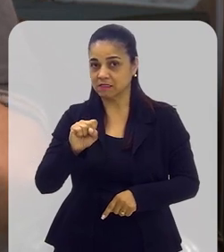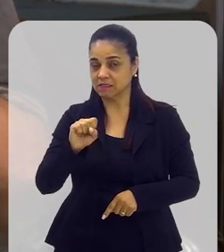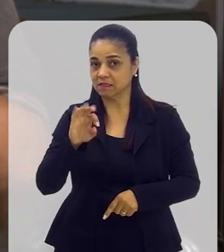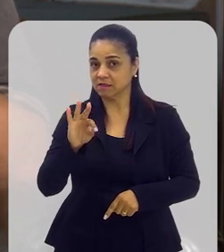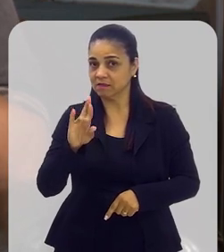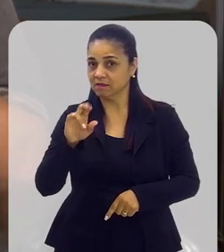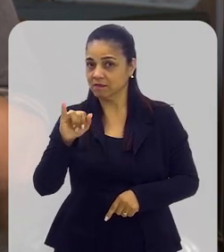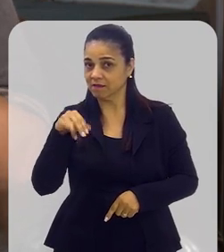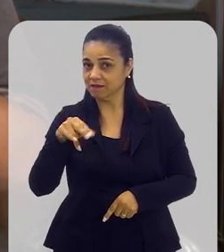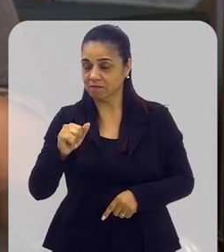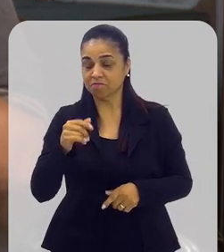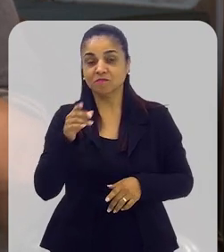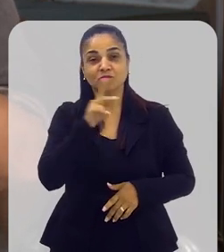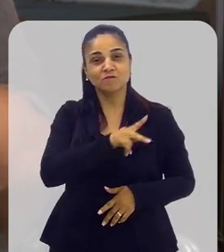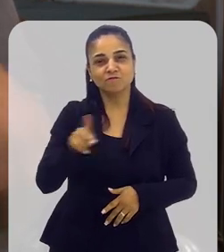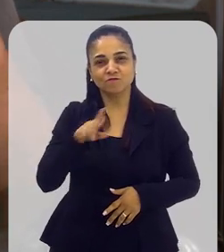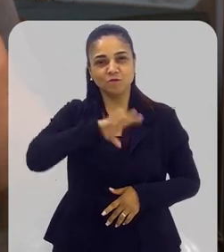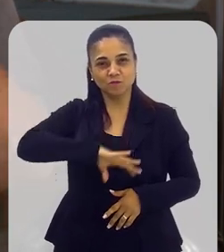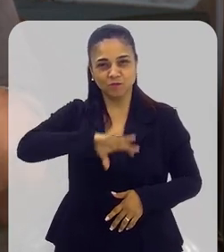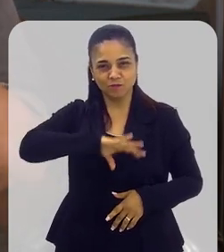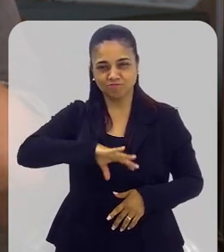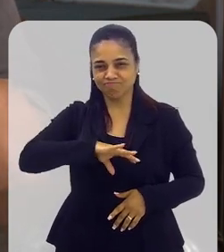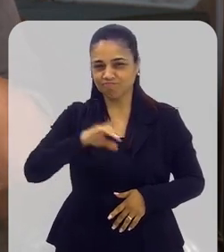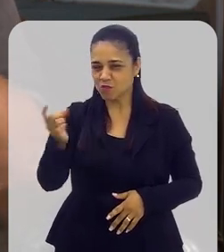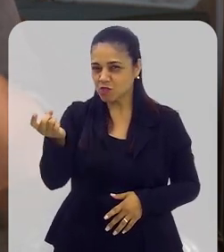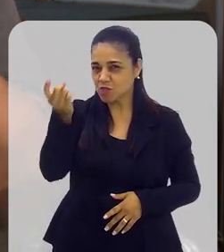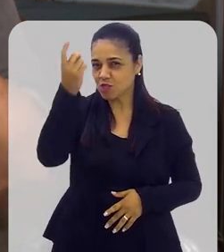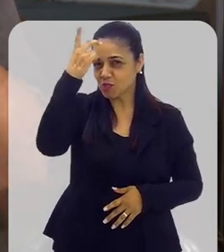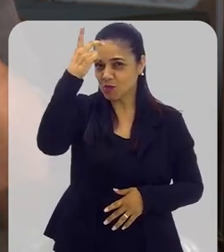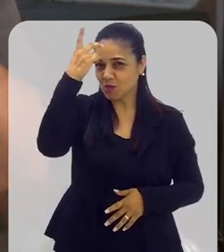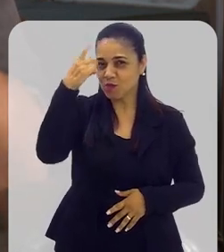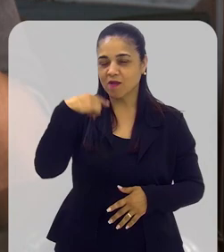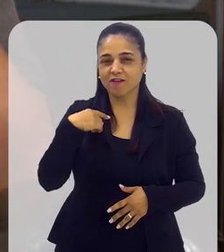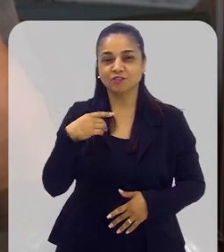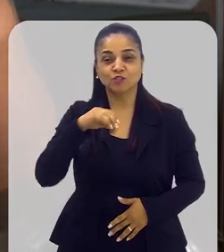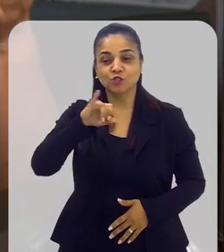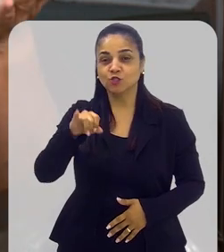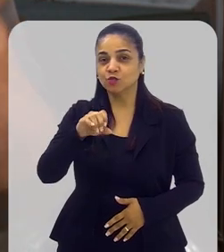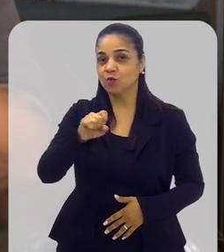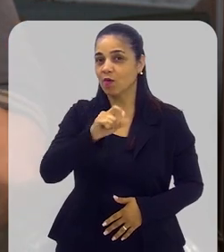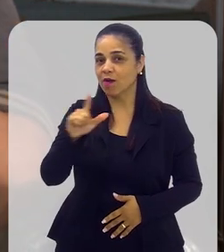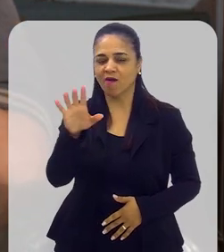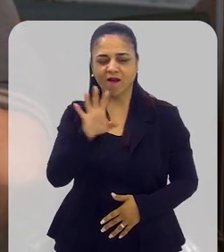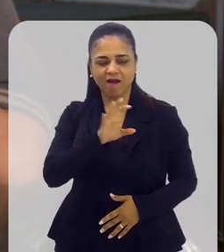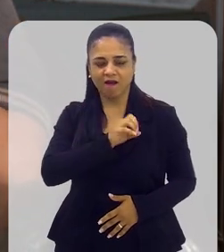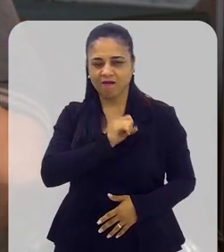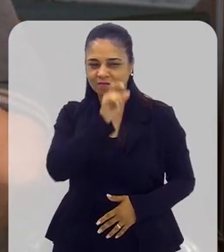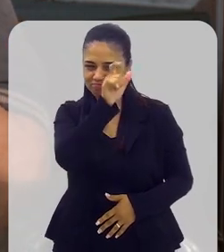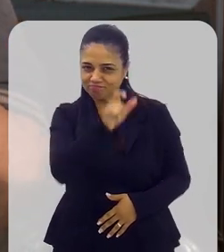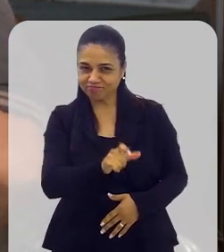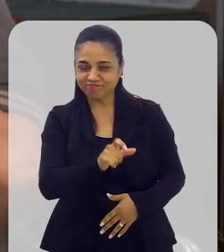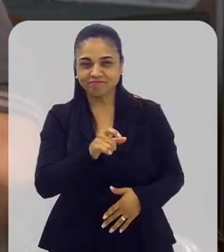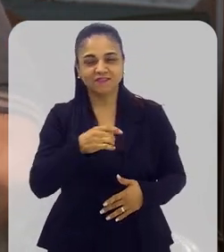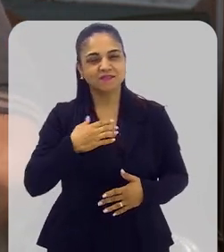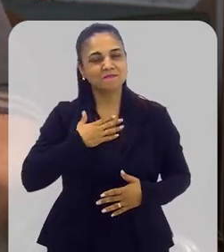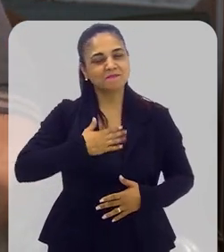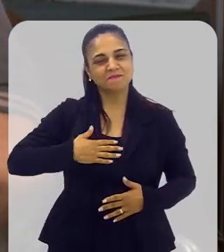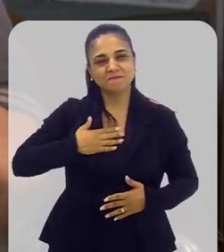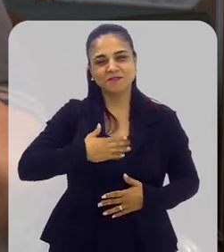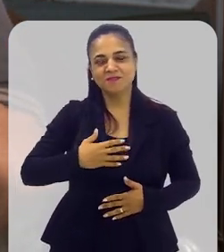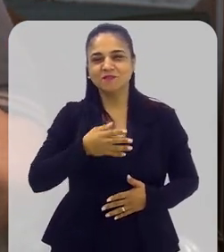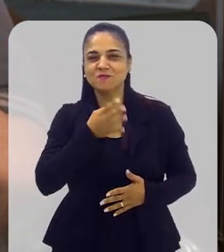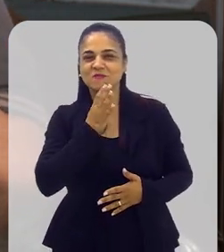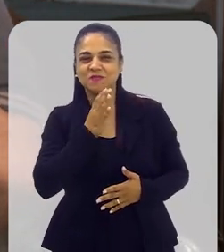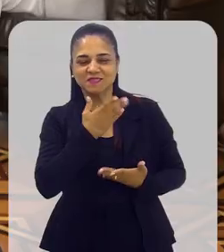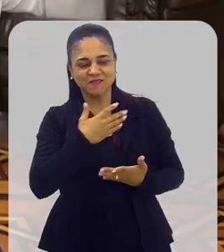português. É muitas coisas. É um talento. O Joel a ama. Muito prazer,